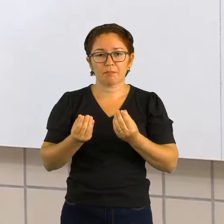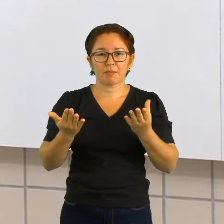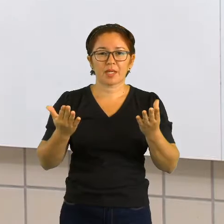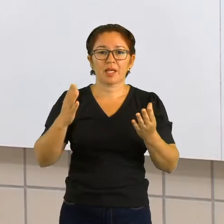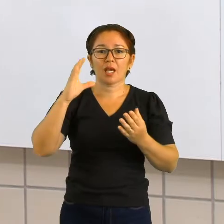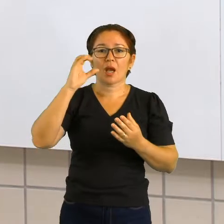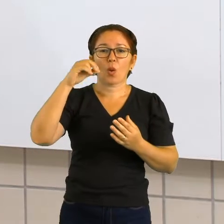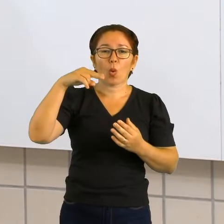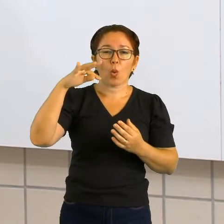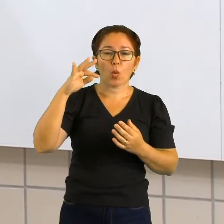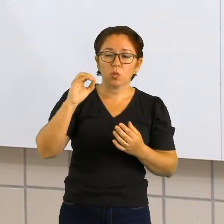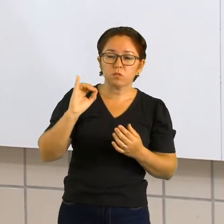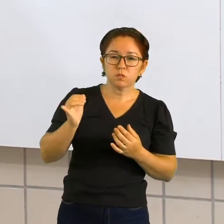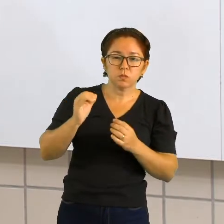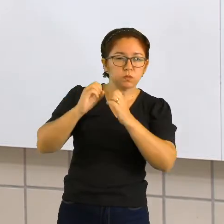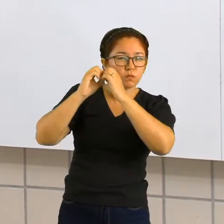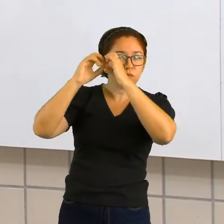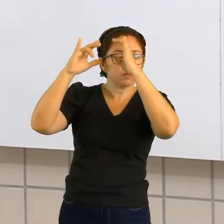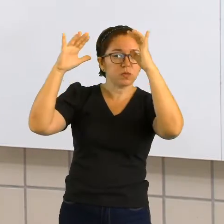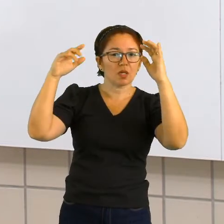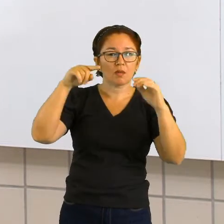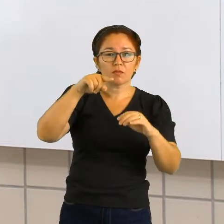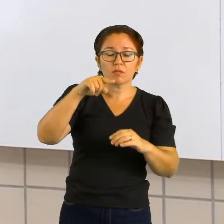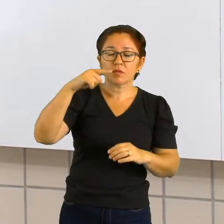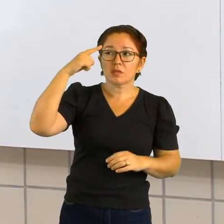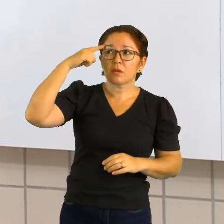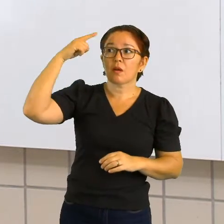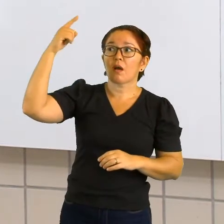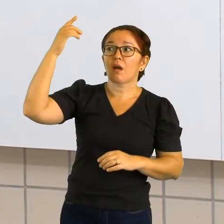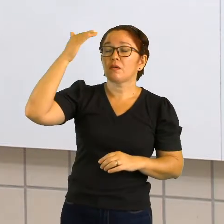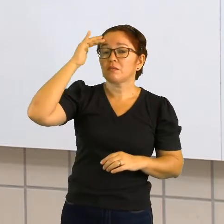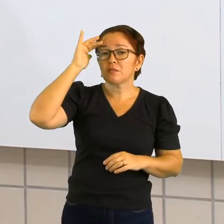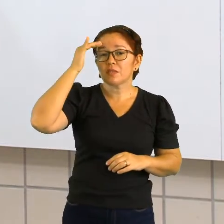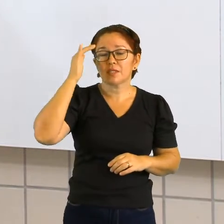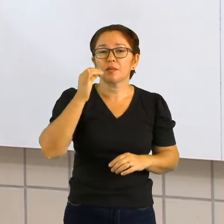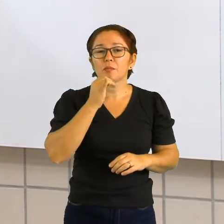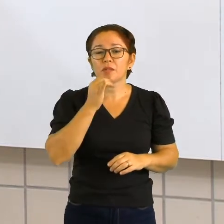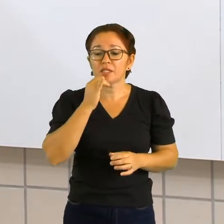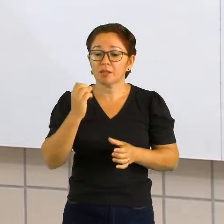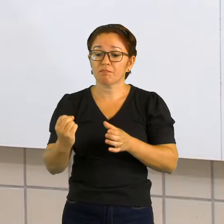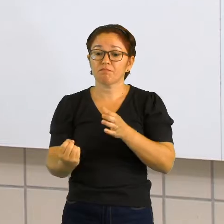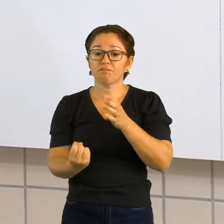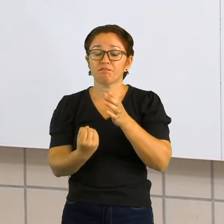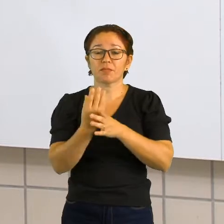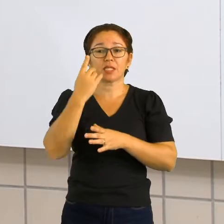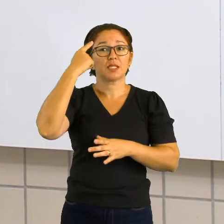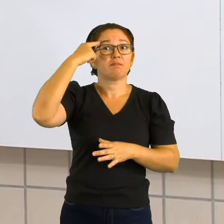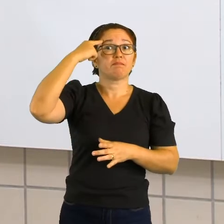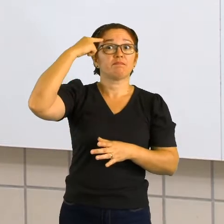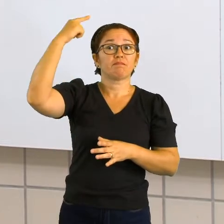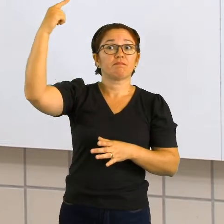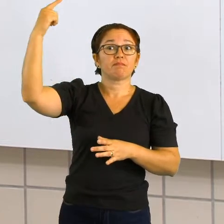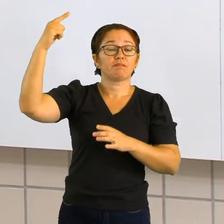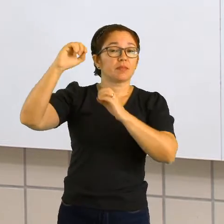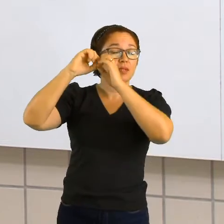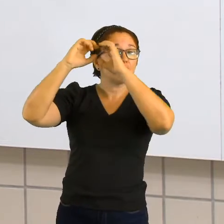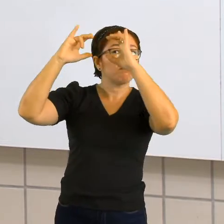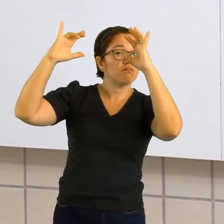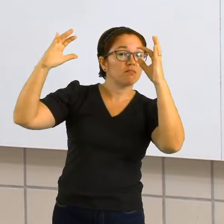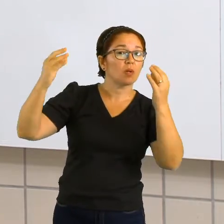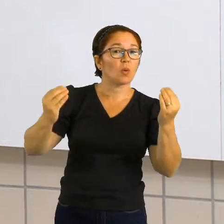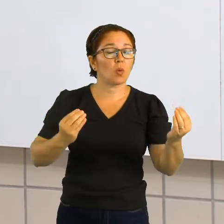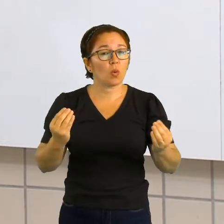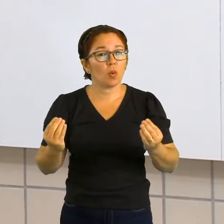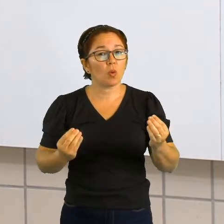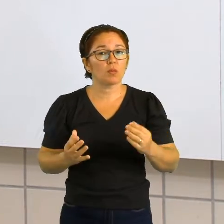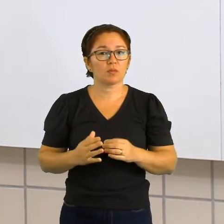mais detalhadamente como se cria um conto de fadas, os elementos que ele tem que ter, que é o que eu vou fazer a leitura